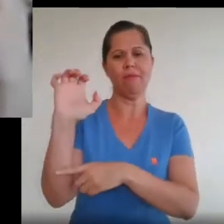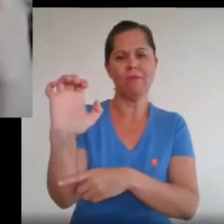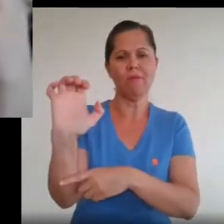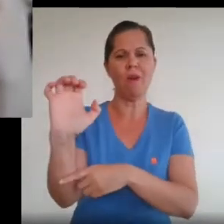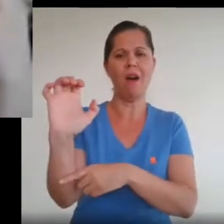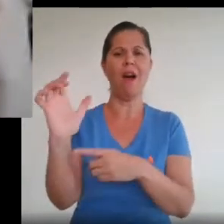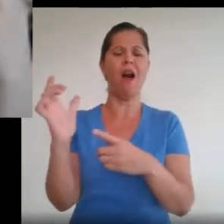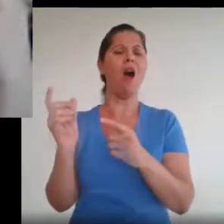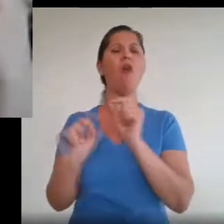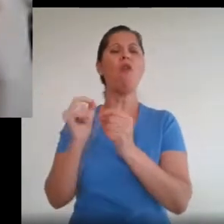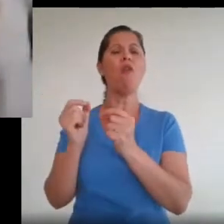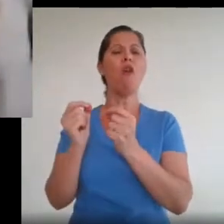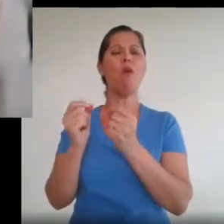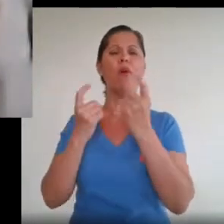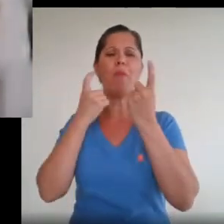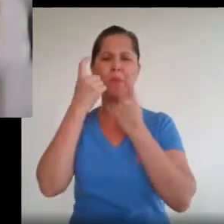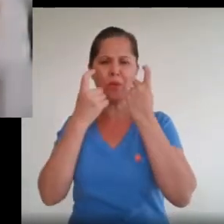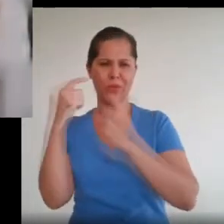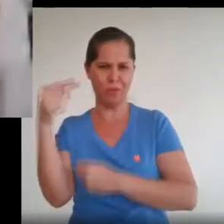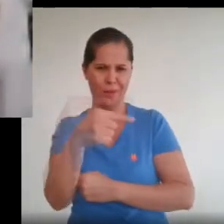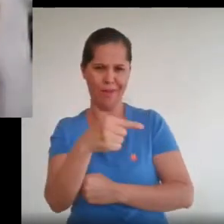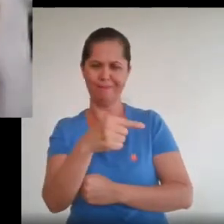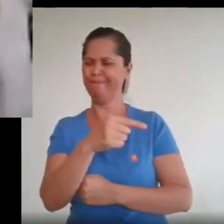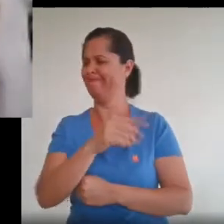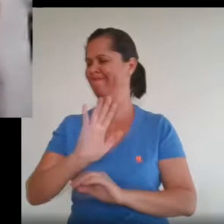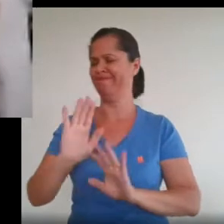pensar nessa população.